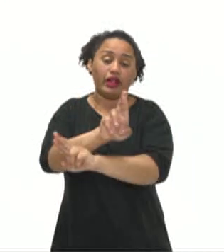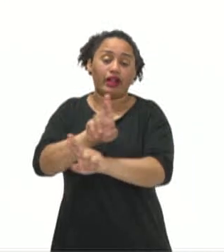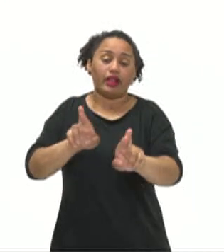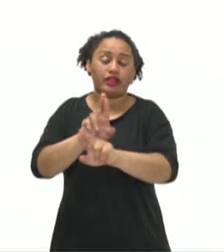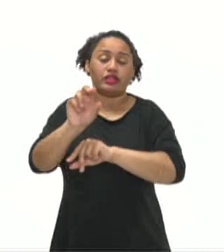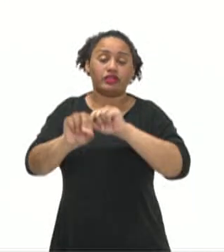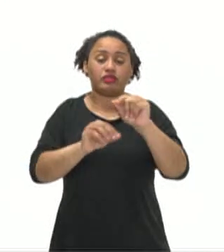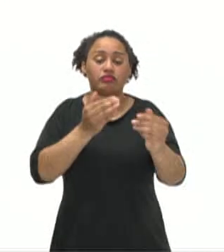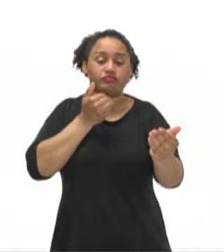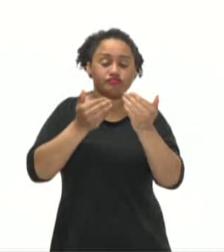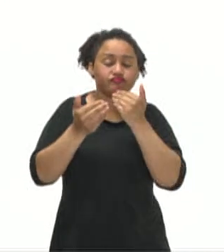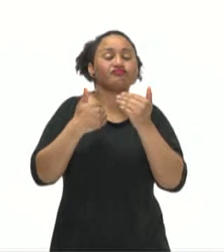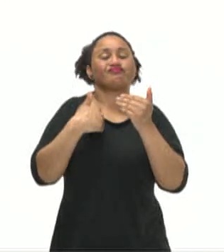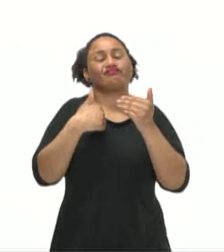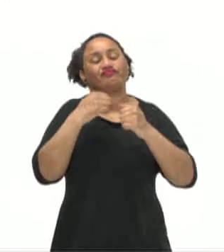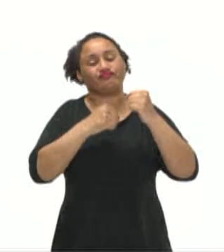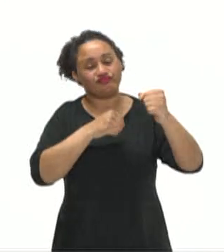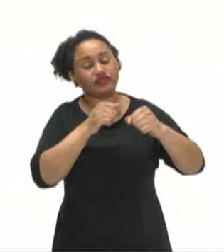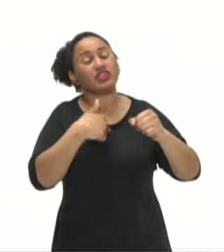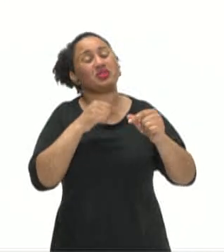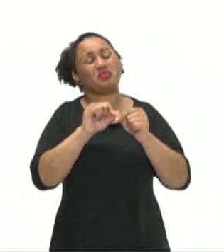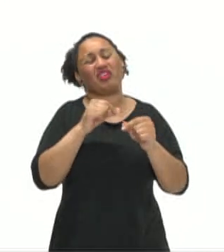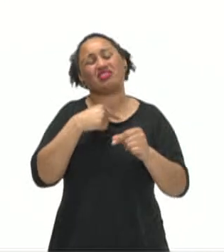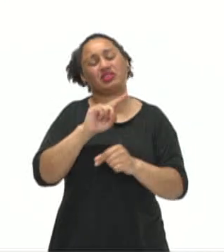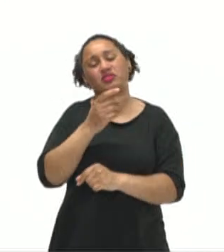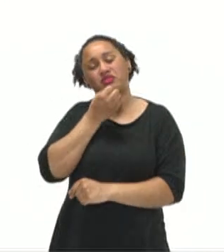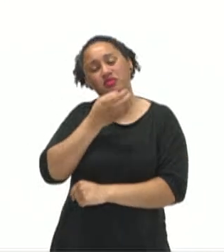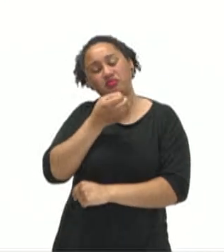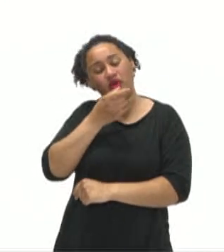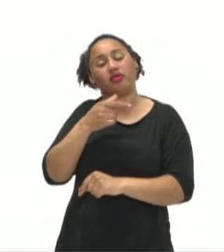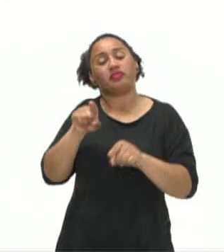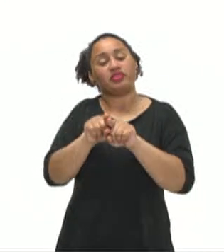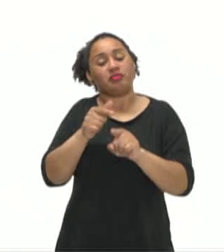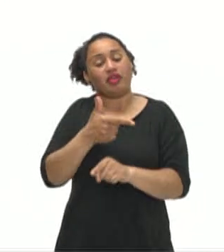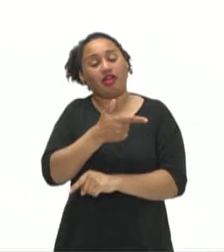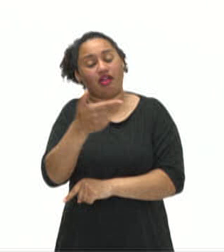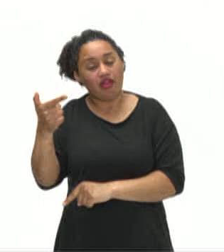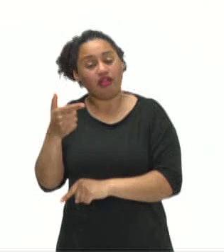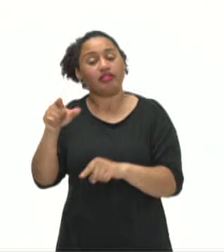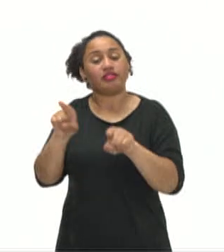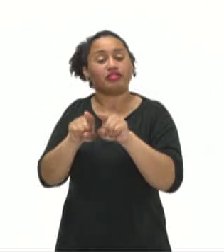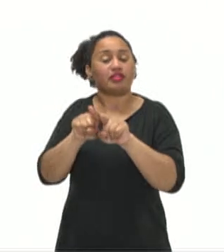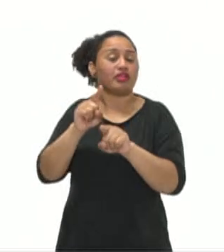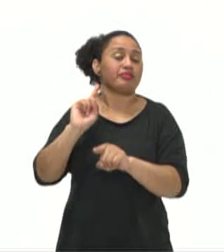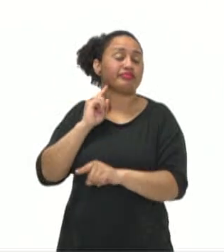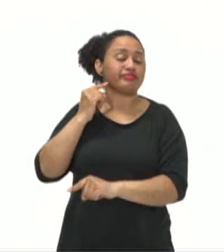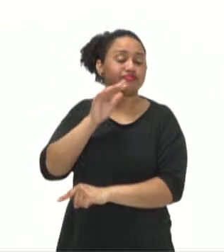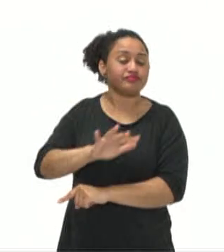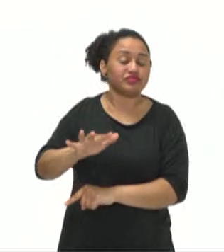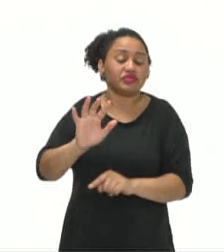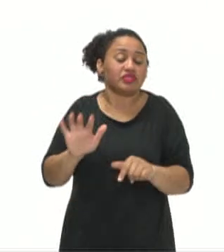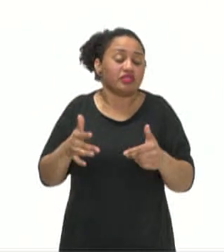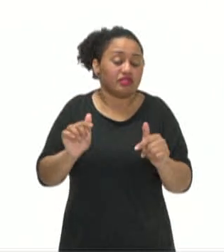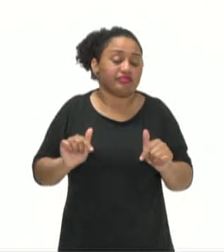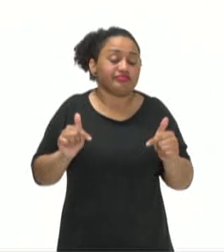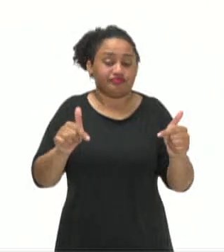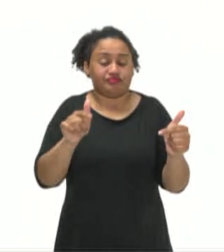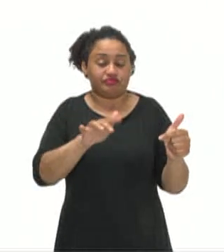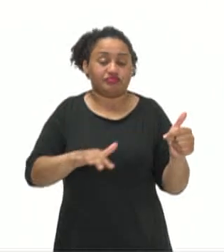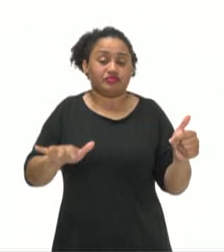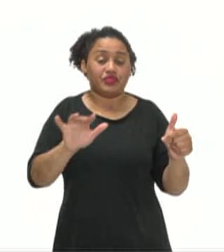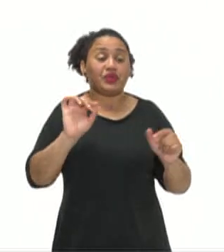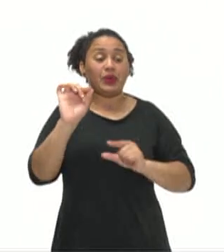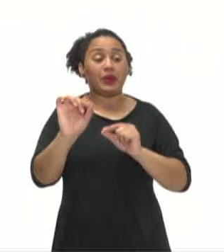a alimentos industrializados que podem fazer mal, armas de destruição em massa ou poluição. Como reação a essa